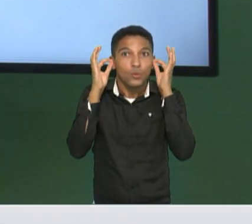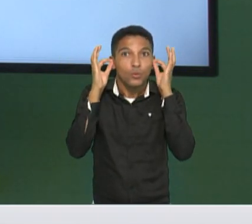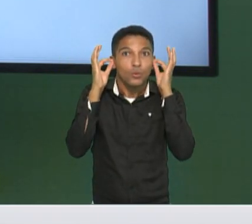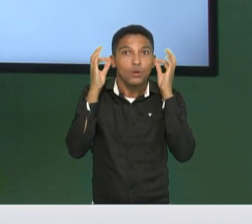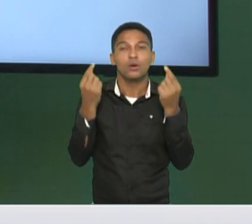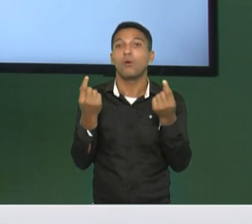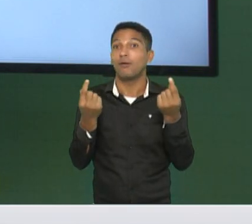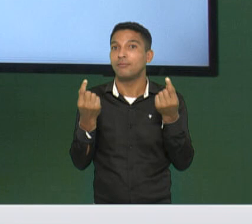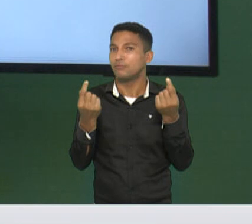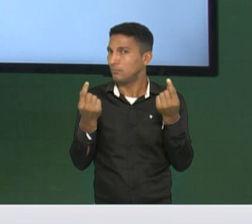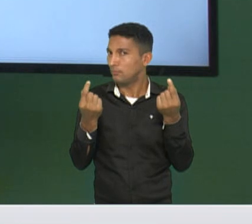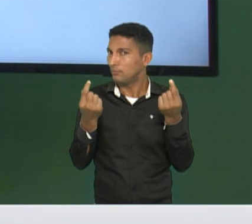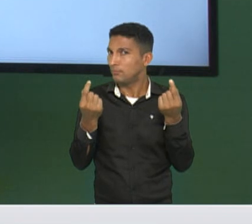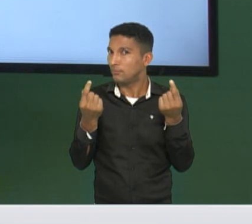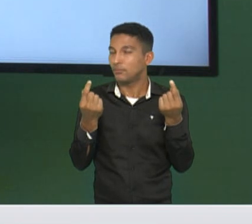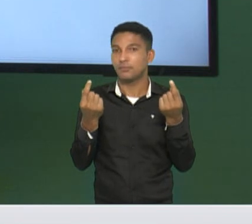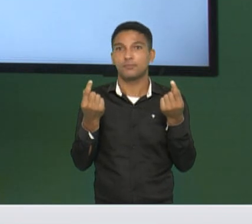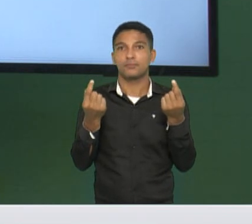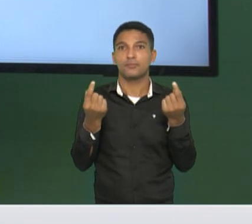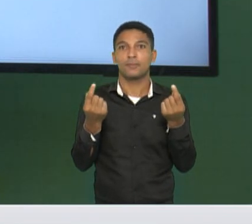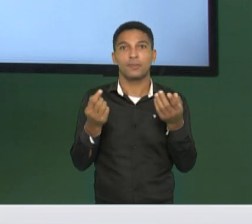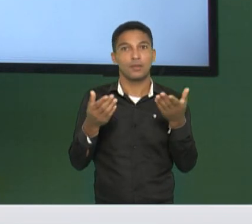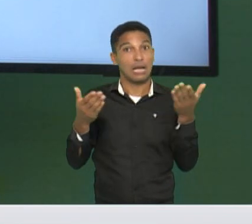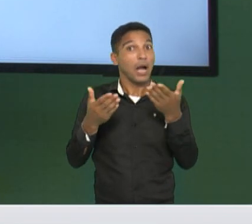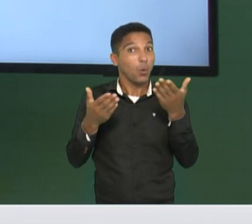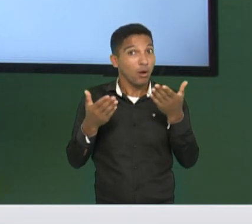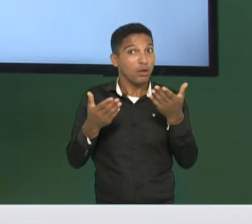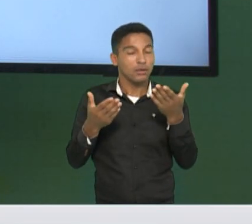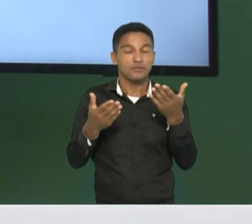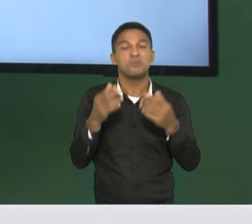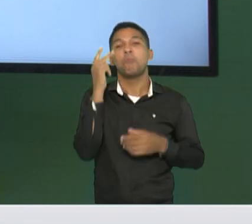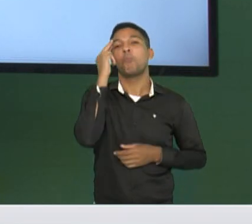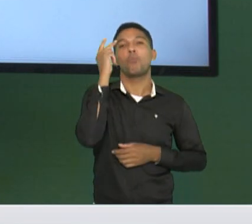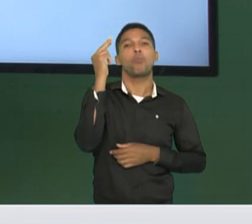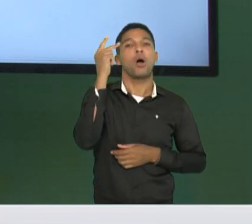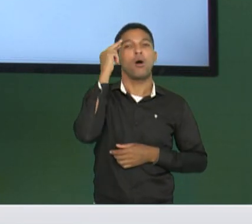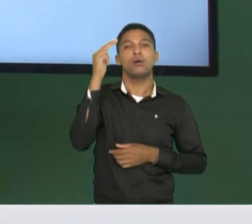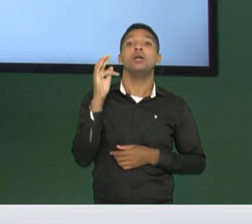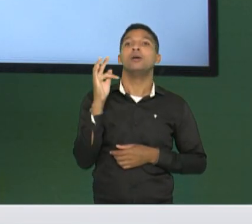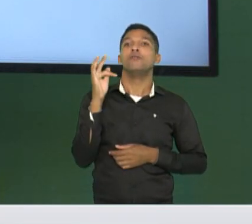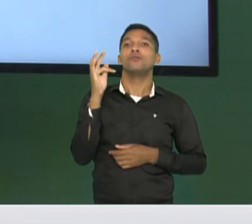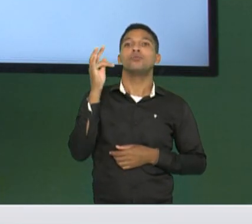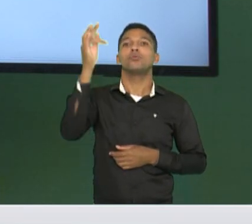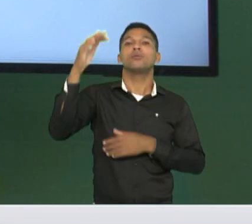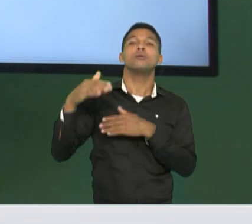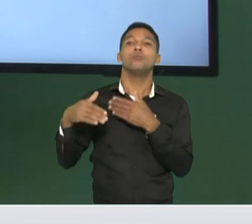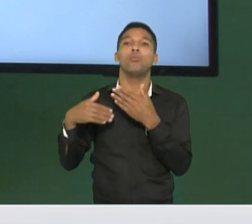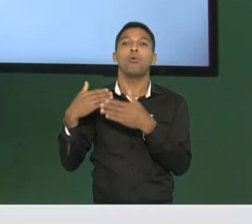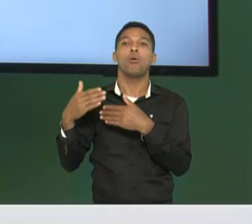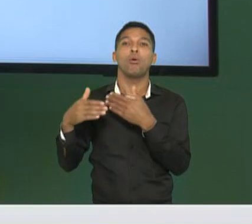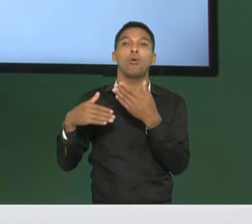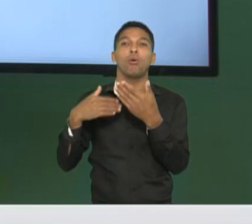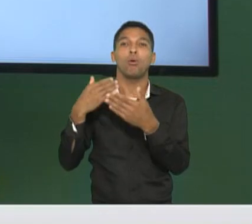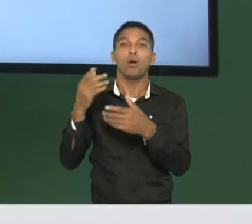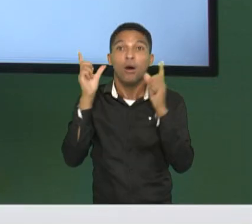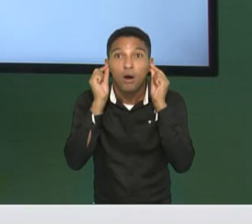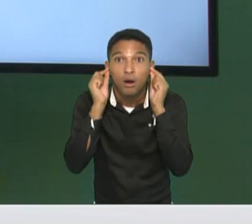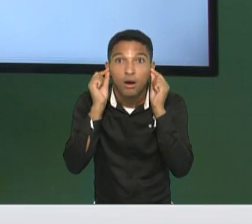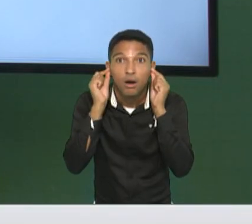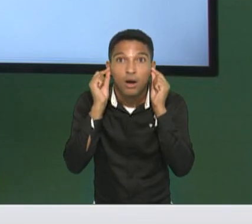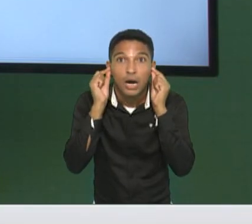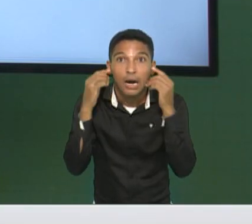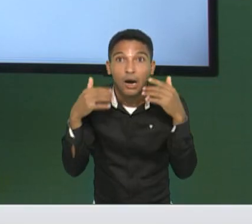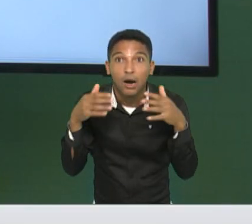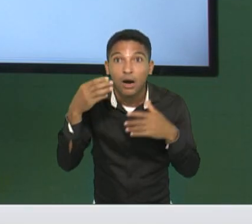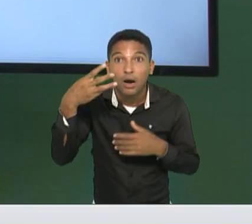limite? Porque agora pode não ter consequências. Mas para o futuro, já pensou você ser um adulto com 35